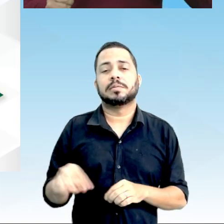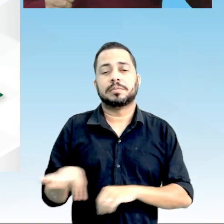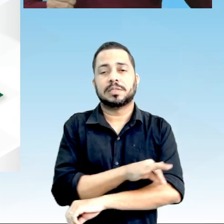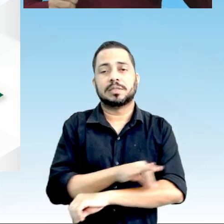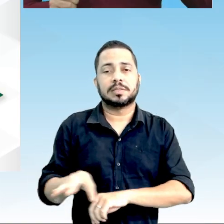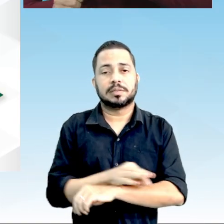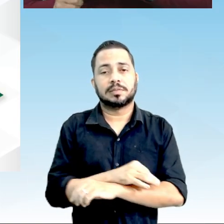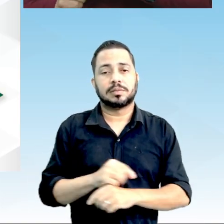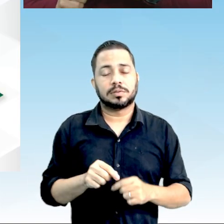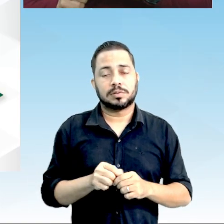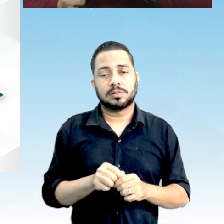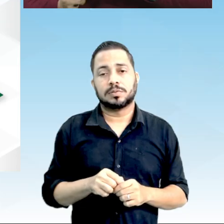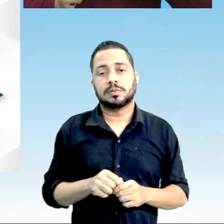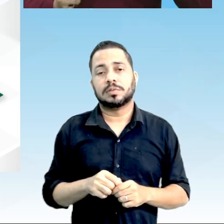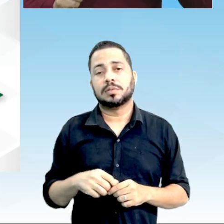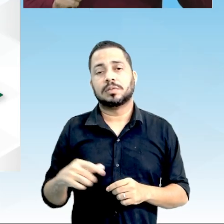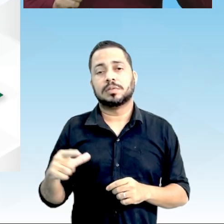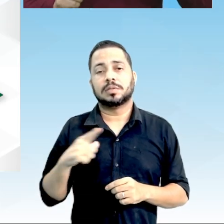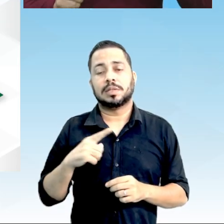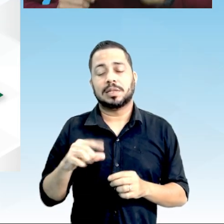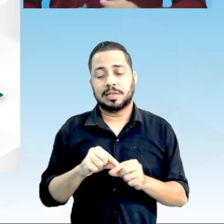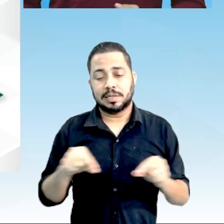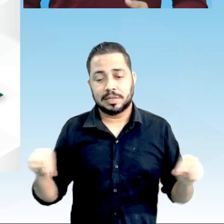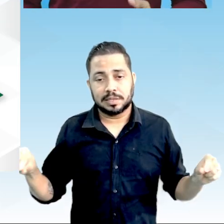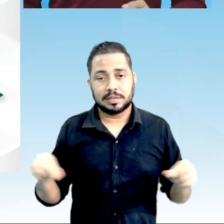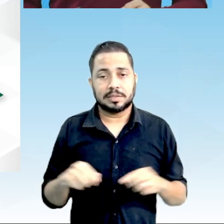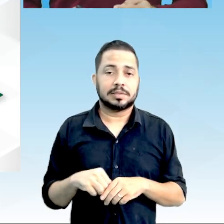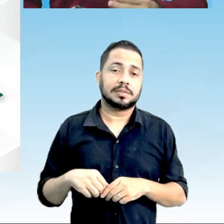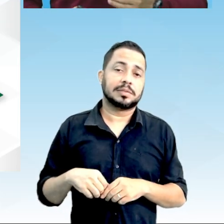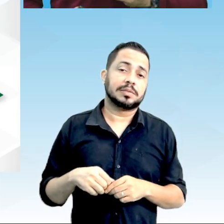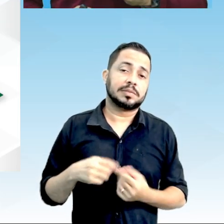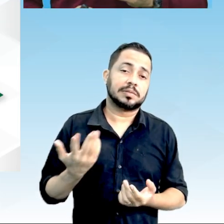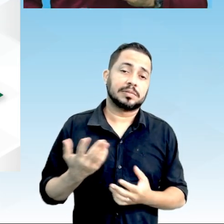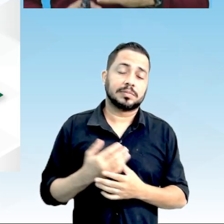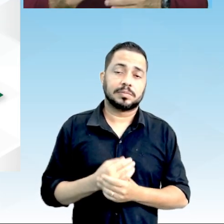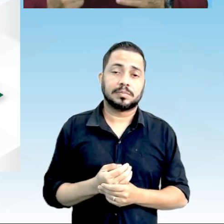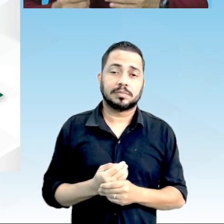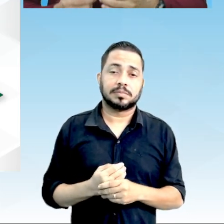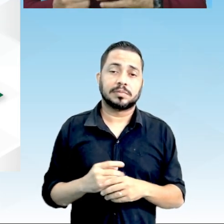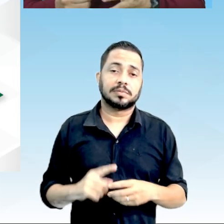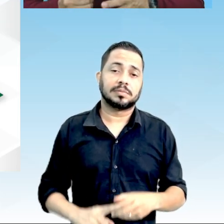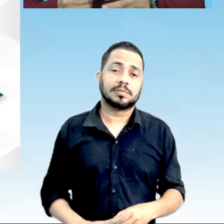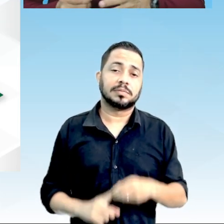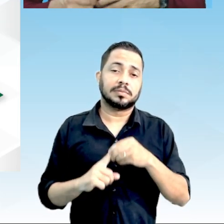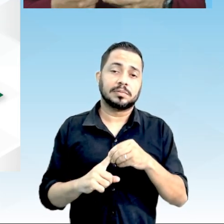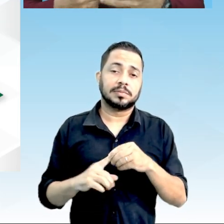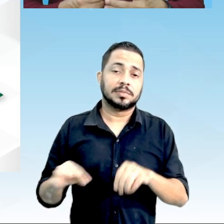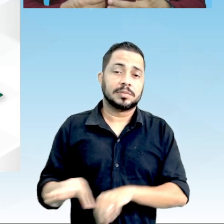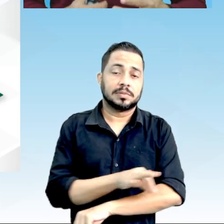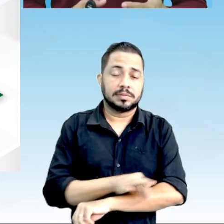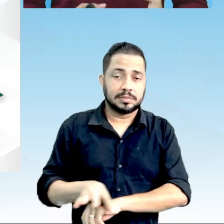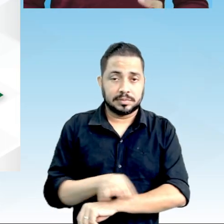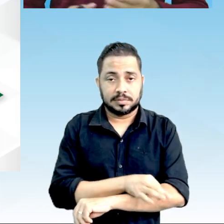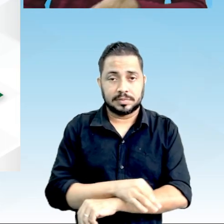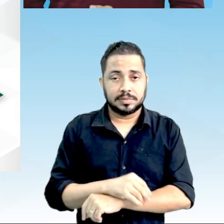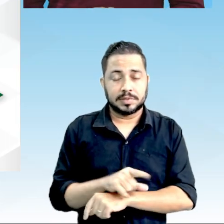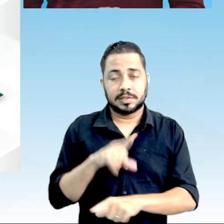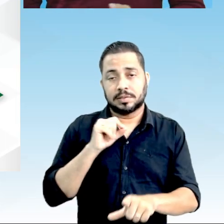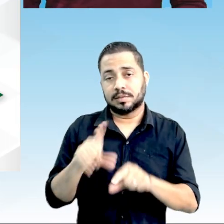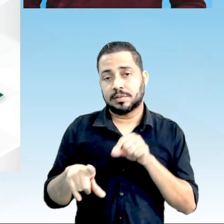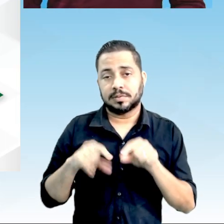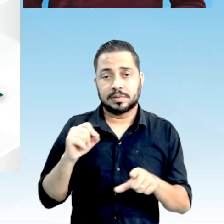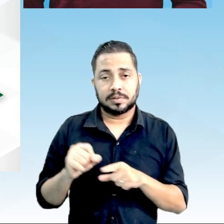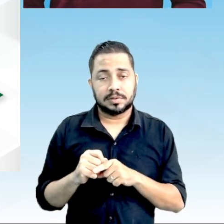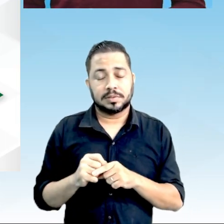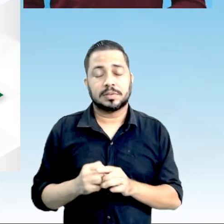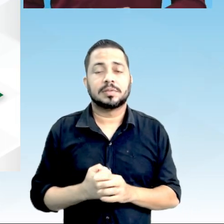do comprimento, ou seja, o comprimento linear. Agora, a unidade, a medida escolhida é a unidade